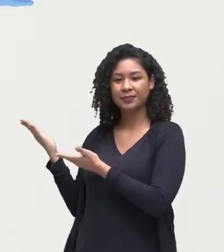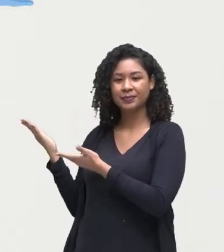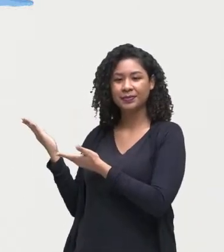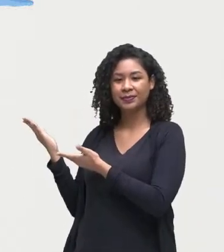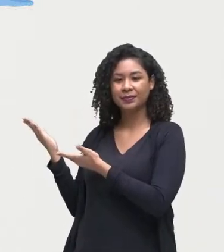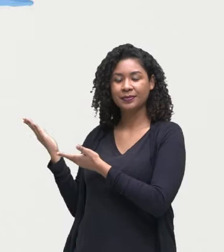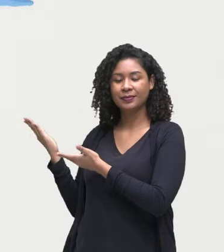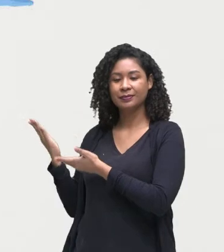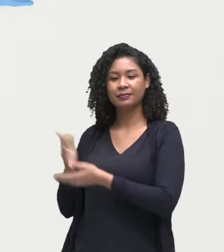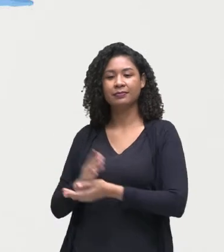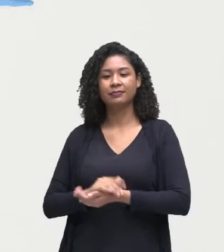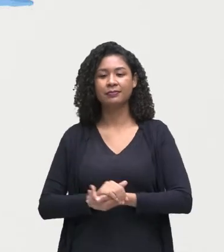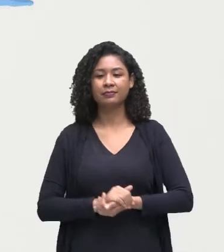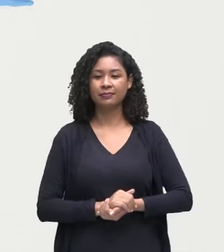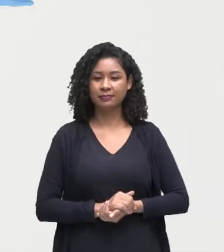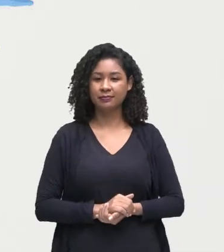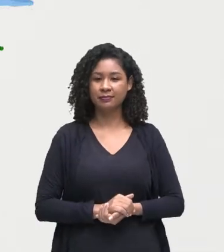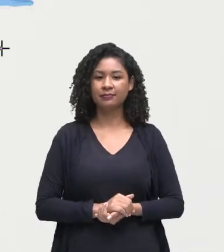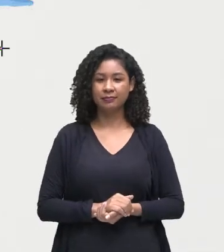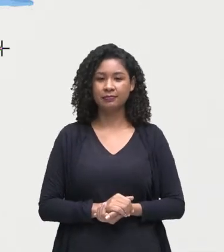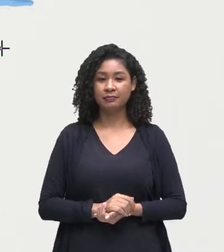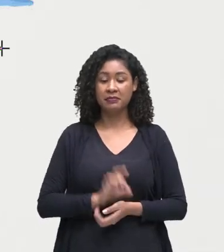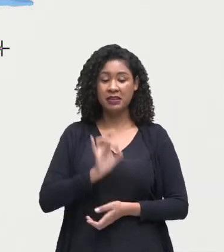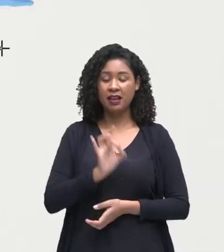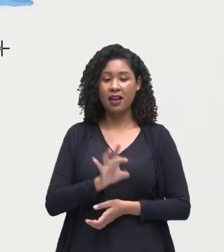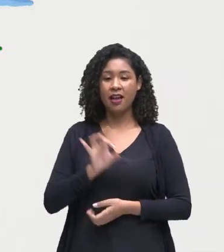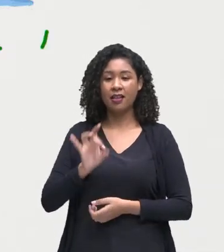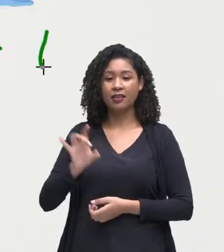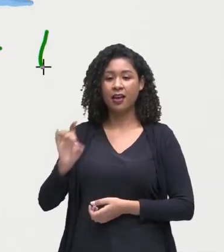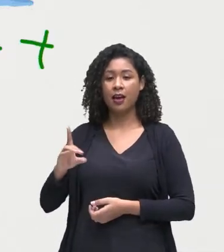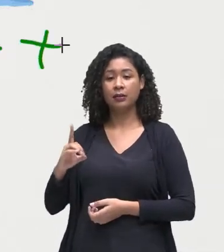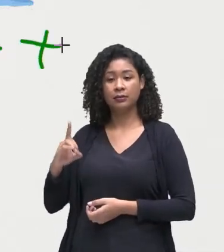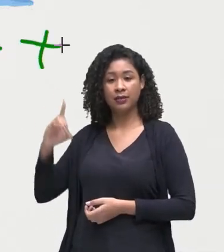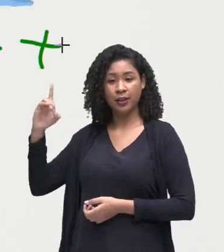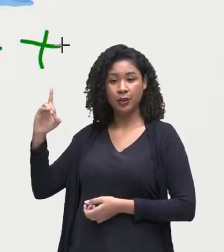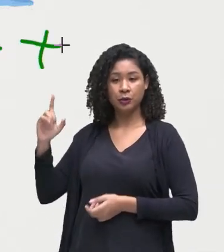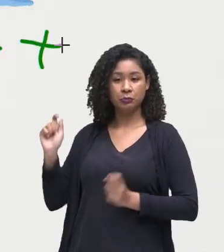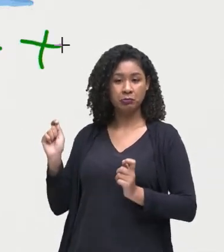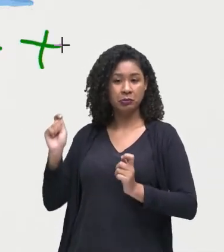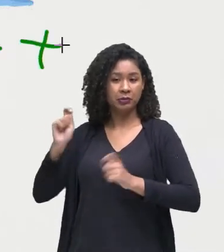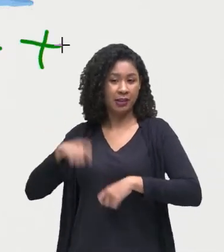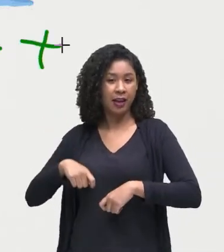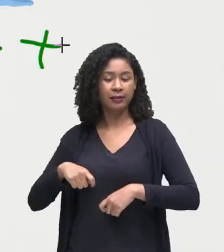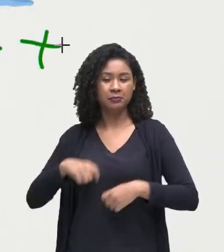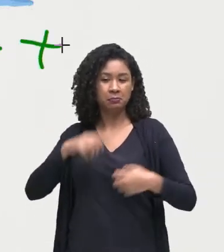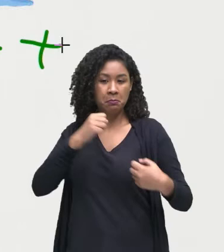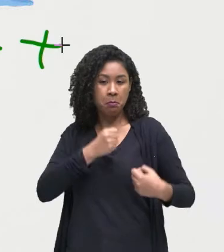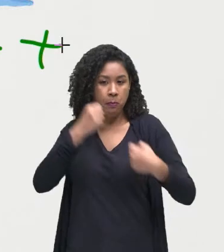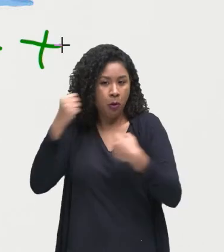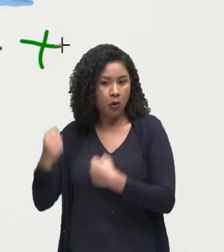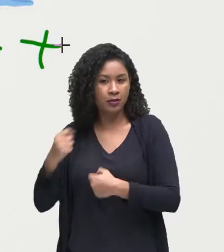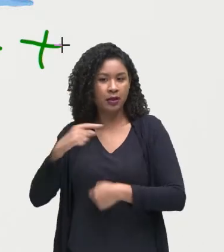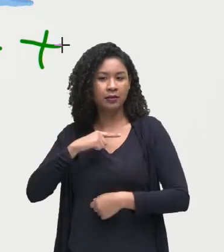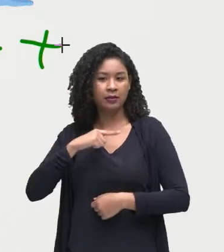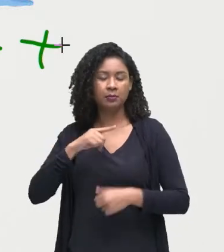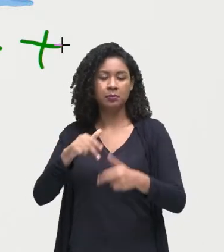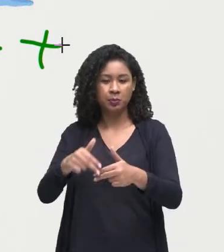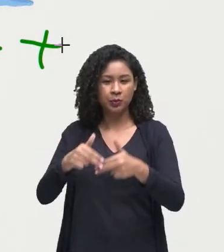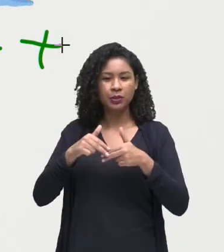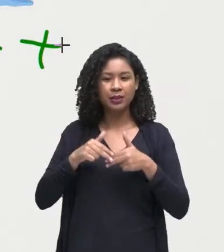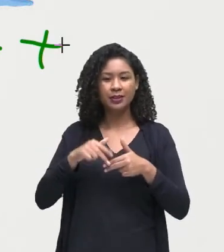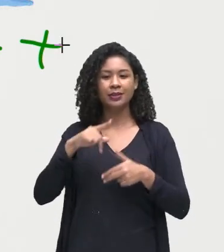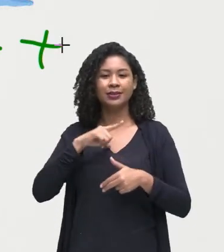para recriar, né? Ele destrói para recriar. Então eles trabalham muito essa dinâmica